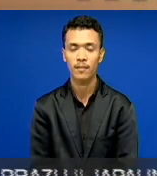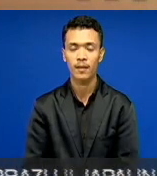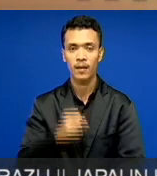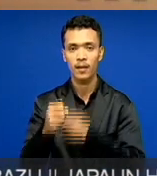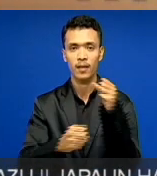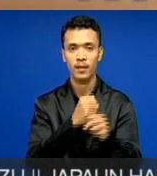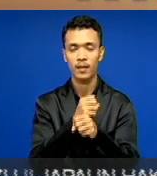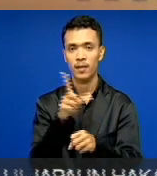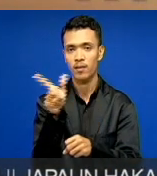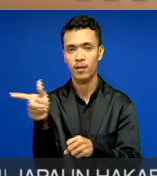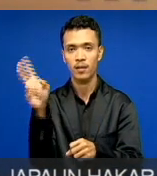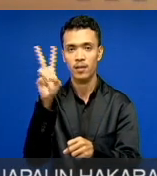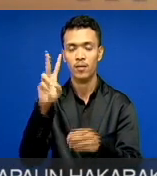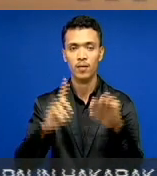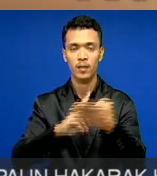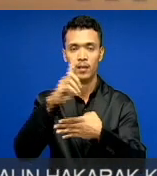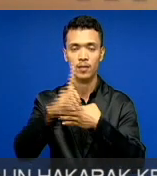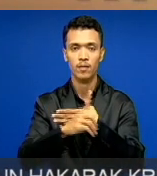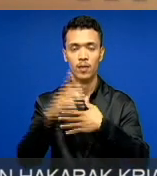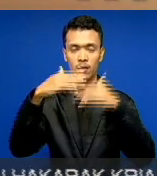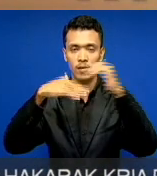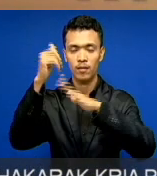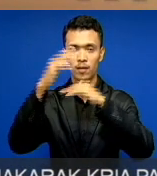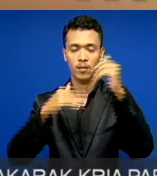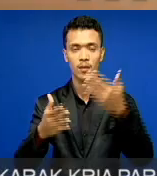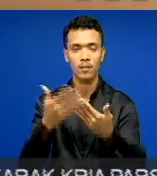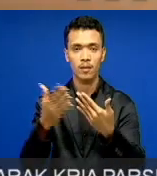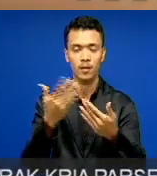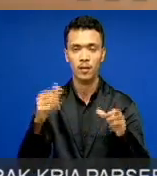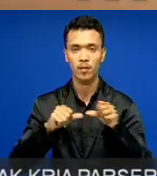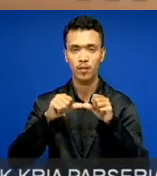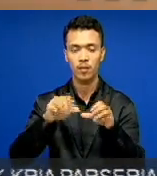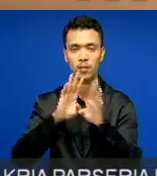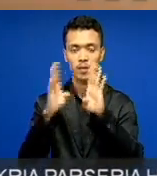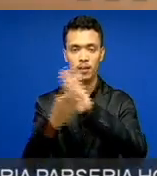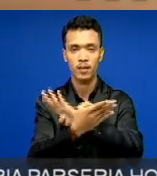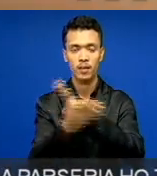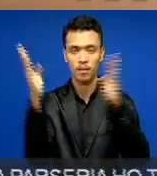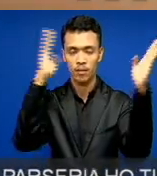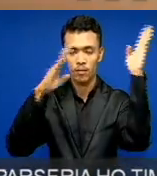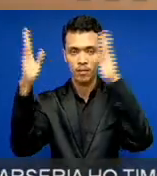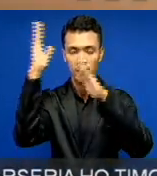Tinan ruanulure sindrua Dezenvolvimentu Infraestrutura Báziku continua sai problema.